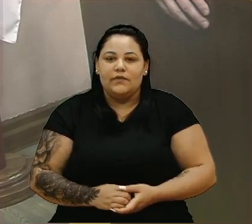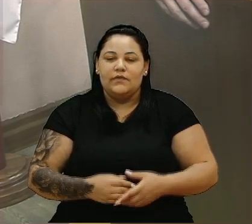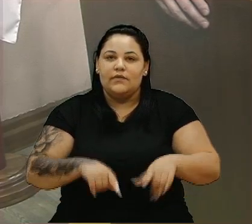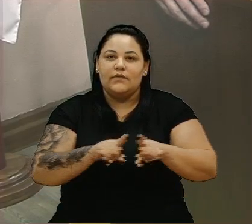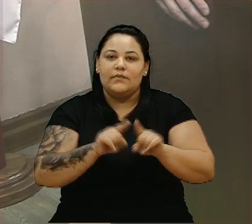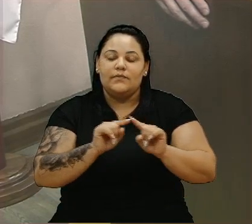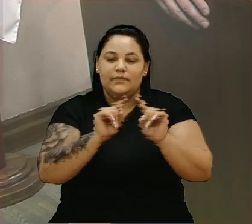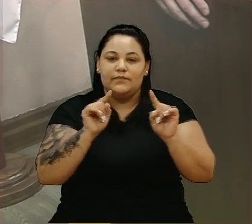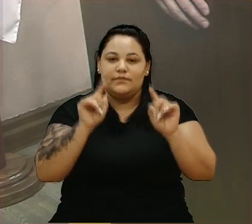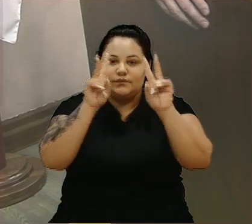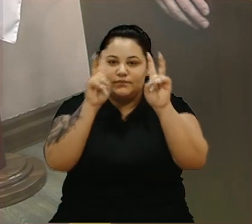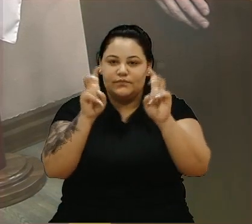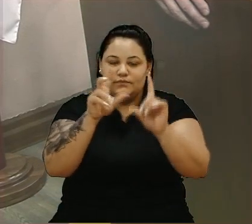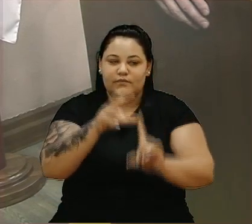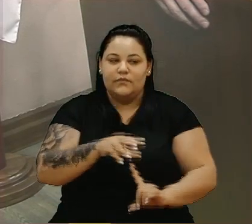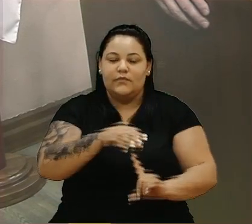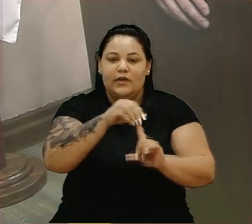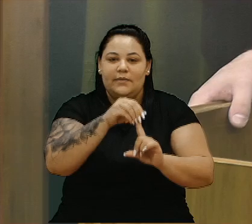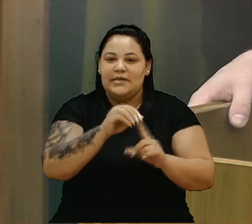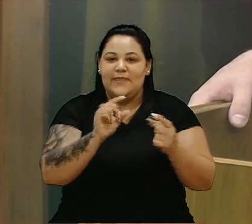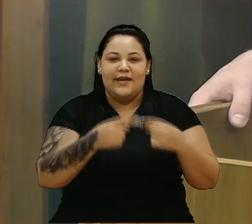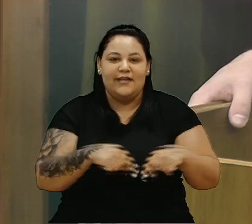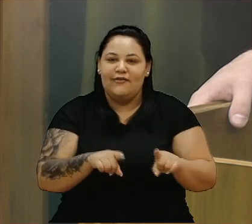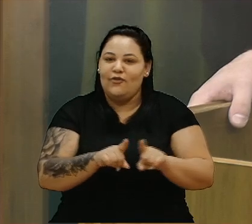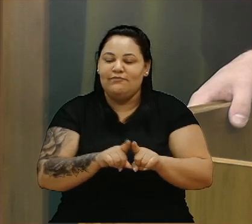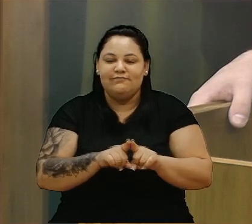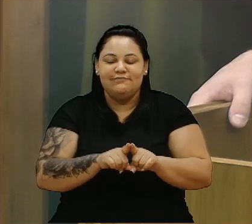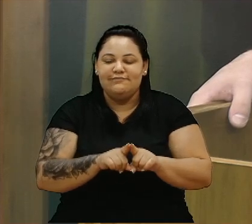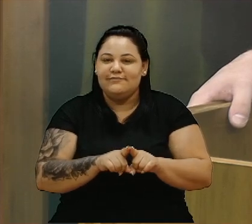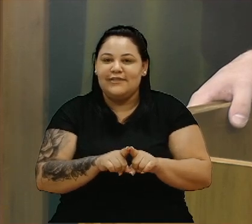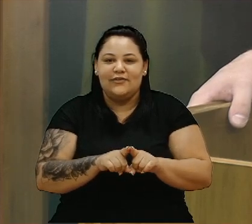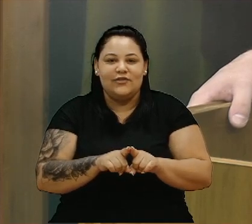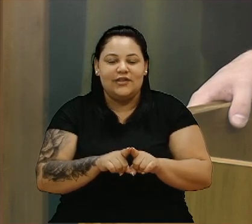tema principal que me traz a essa tribuna hoje